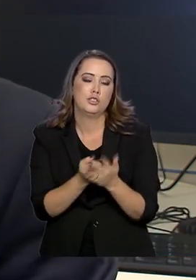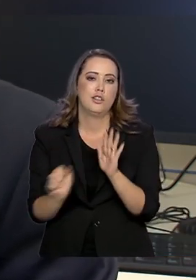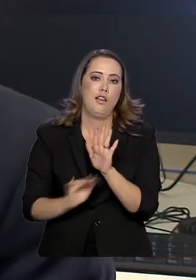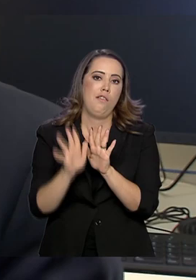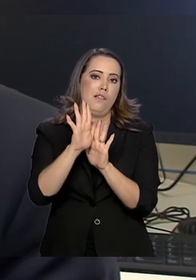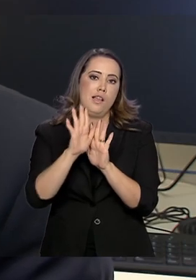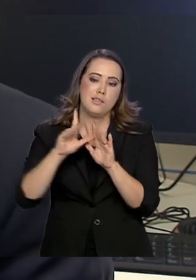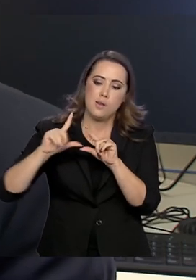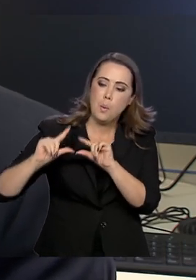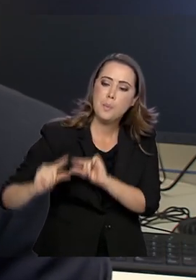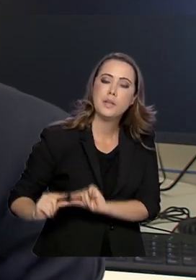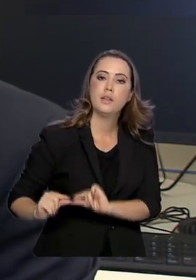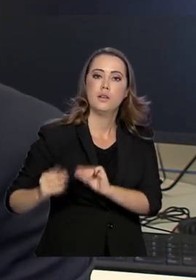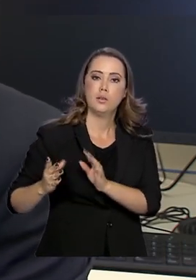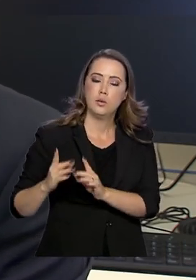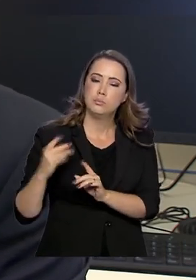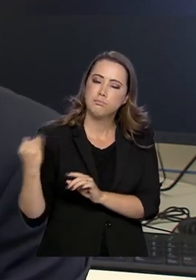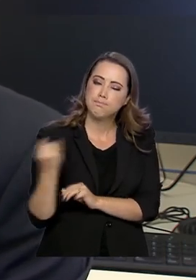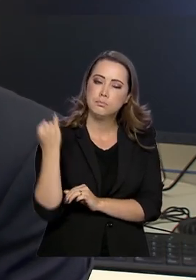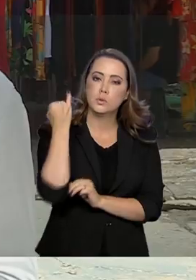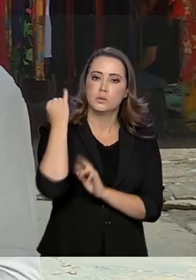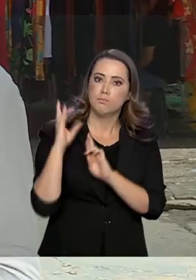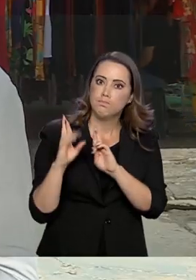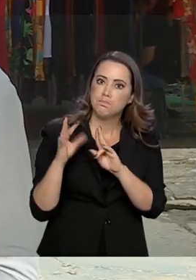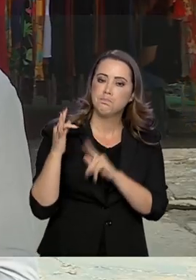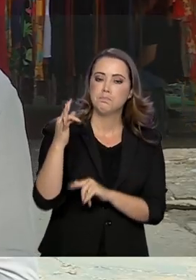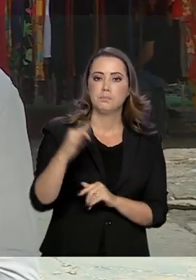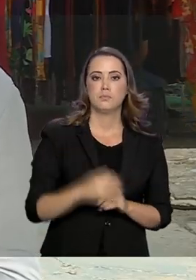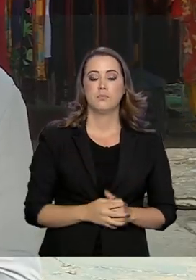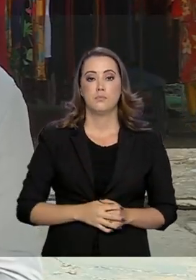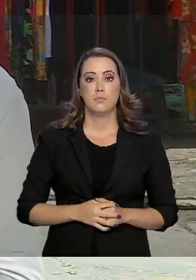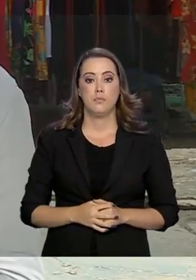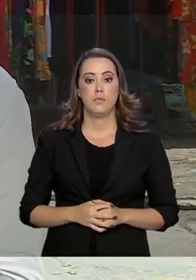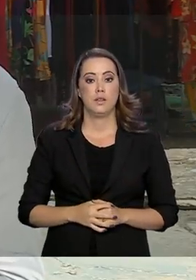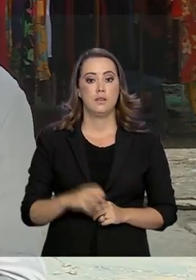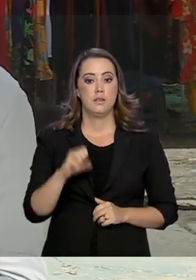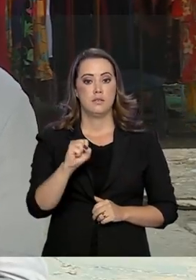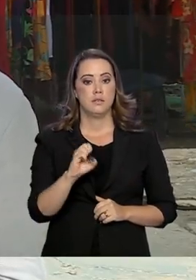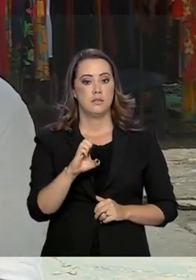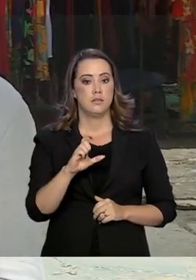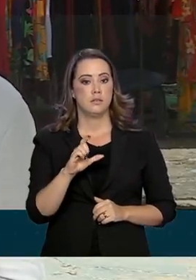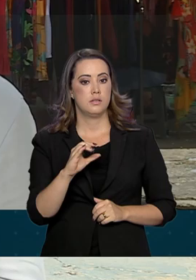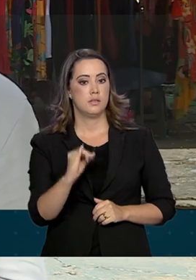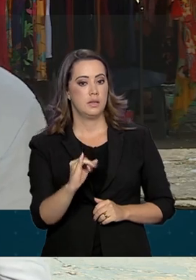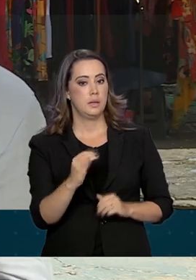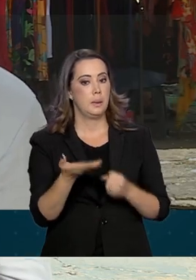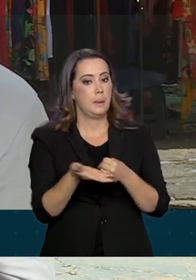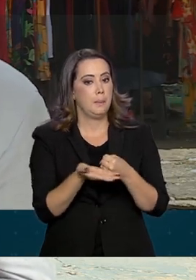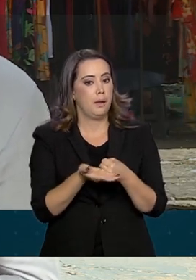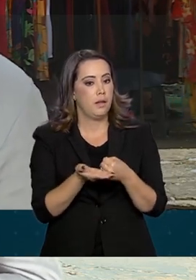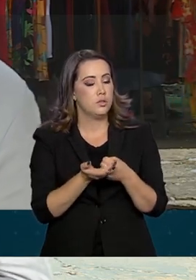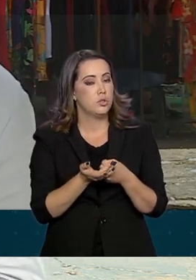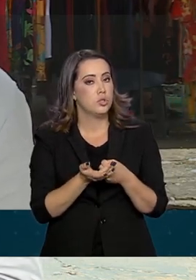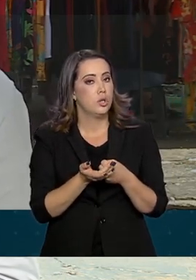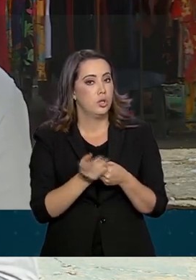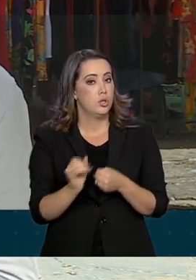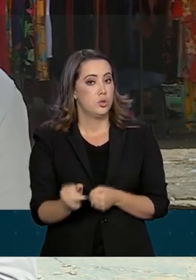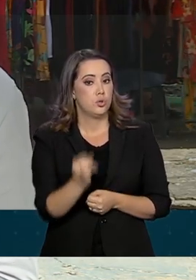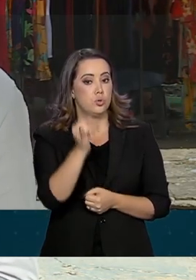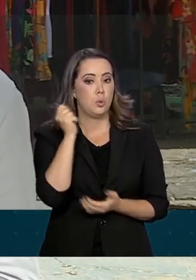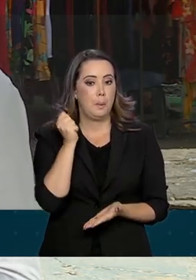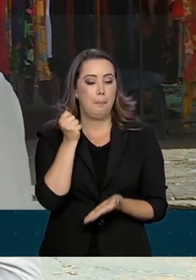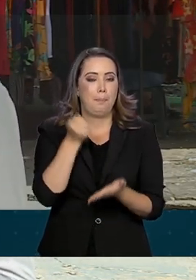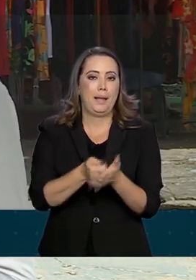Isso é importante porque direciona bem as expectativas. A Selic é a média de juros que o governo paga quando pega dinheiro emprestado no banco.